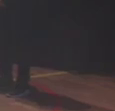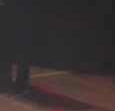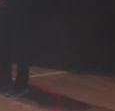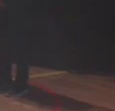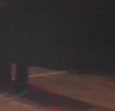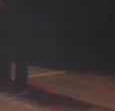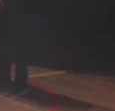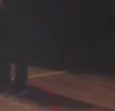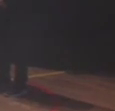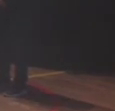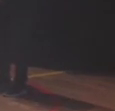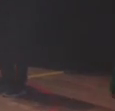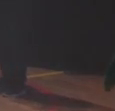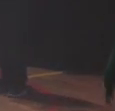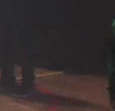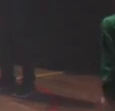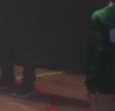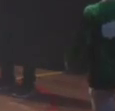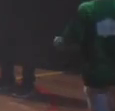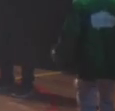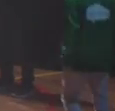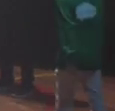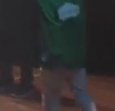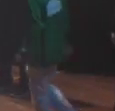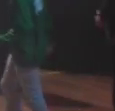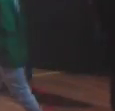Pentatlo moderno, João Valido.